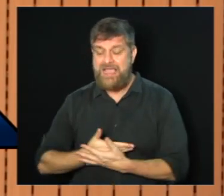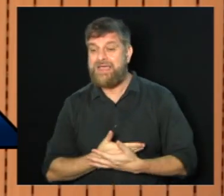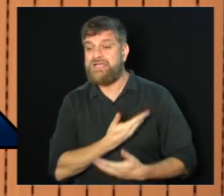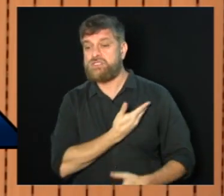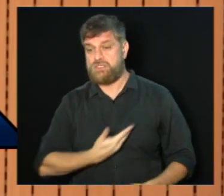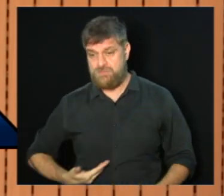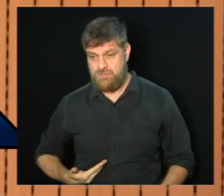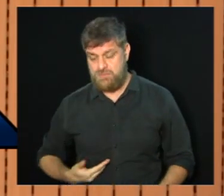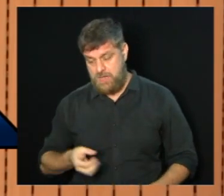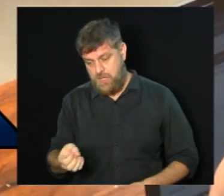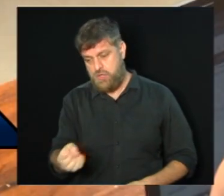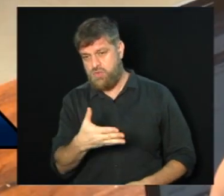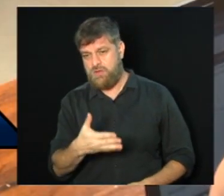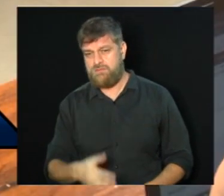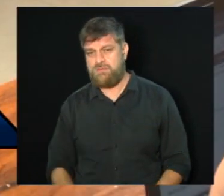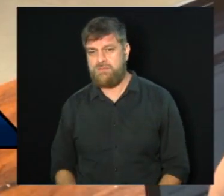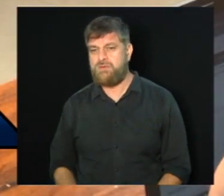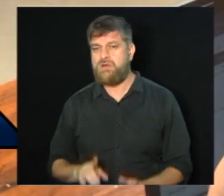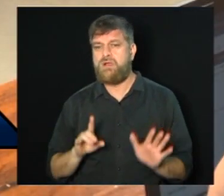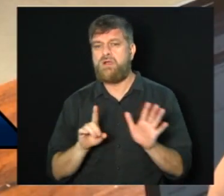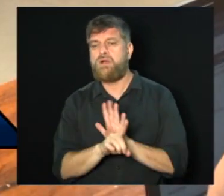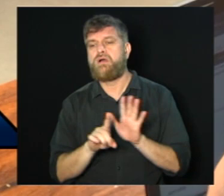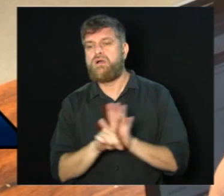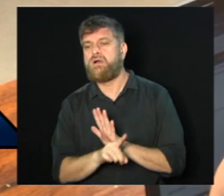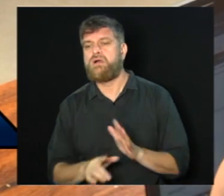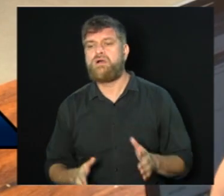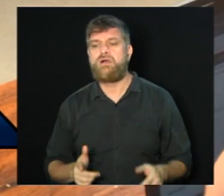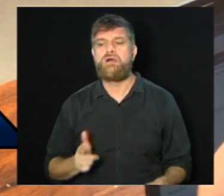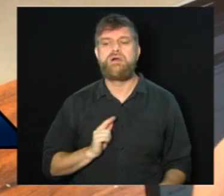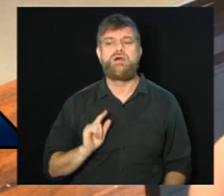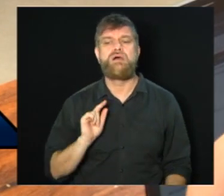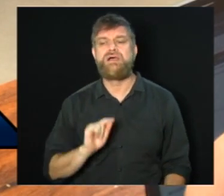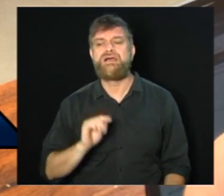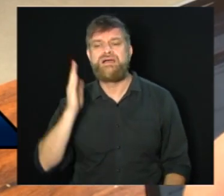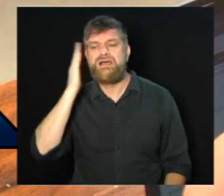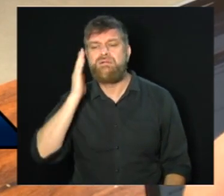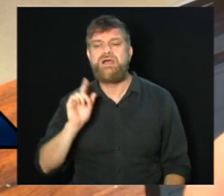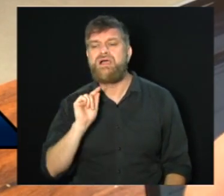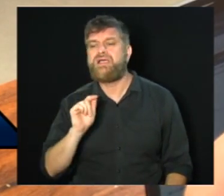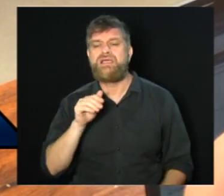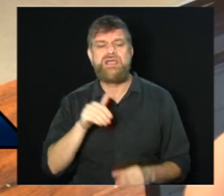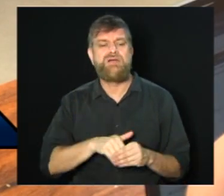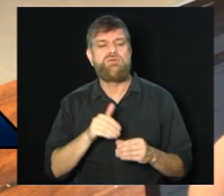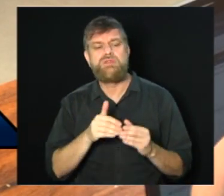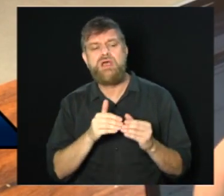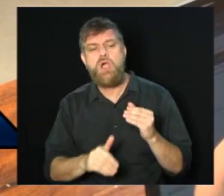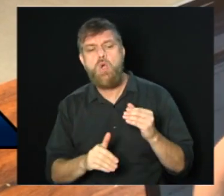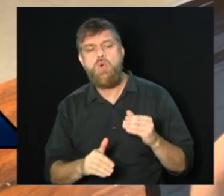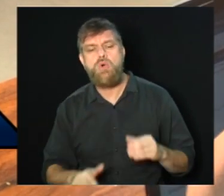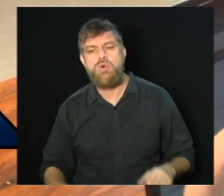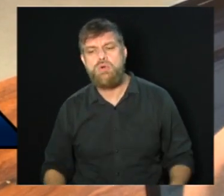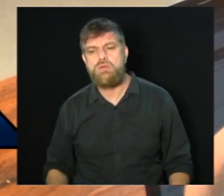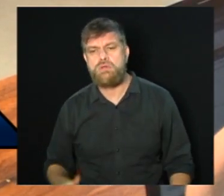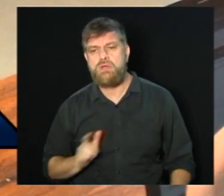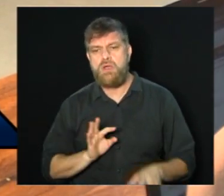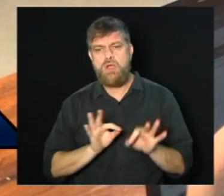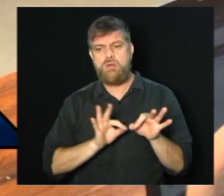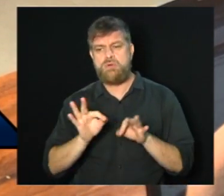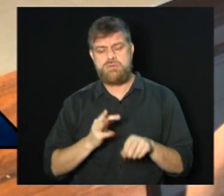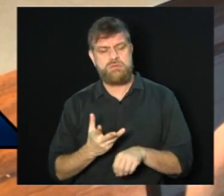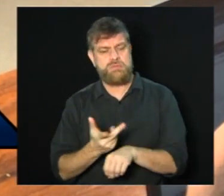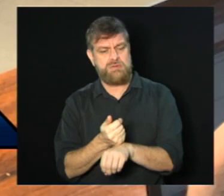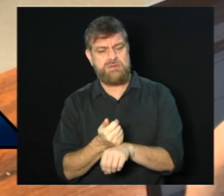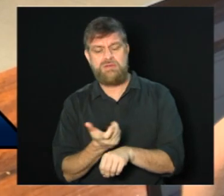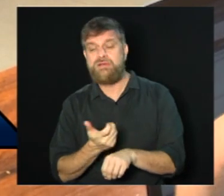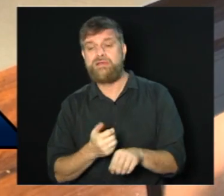Edson Ribeiro. Não, só queria saber, a oposição não está aqui, eu queria ver quem que ia votar contra um projeto tão maravilhoso desse.